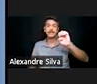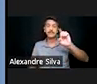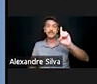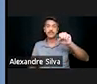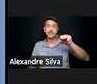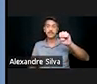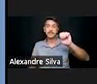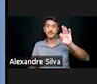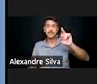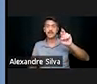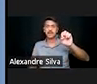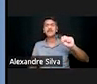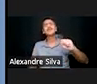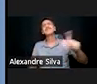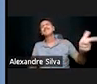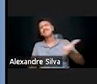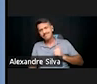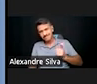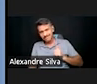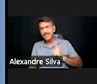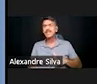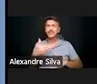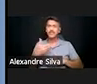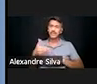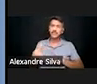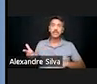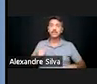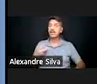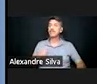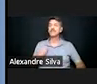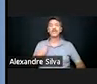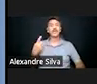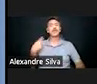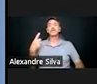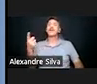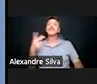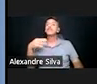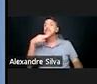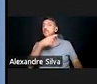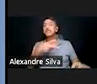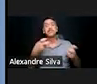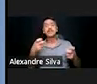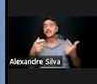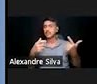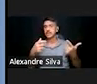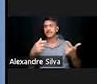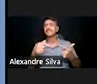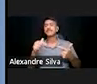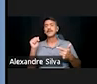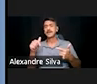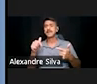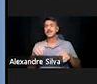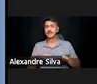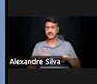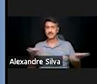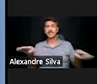rochas contêm fósseis e eles estão tão no dia a dia nosso que a gente às vezes nem percebe. Aqui, por exemplo, é o piso do convento